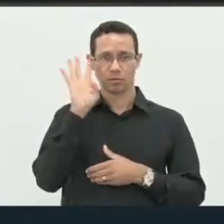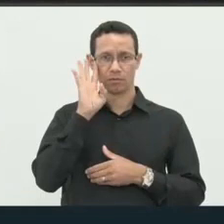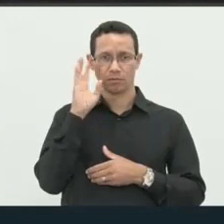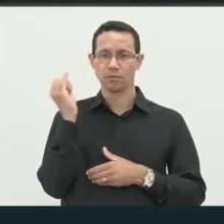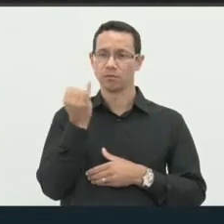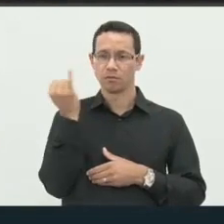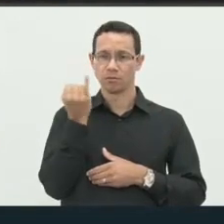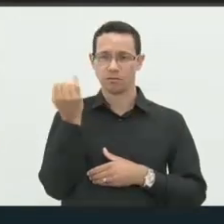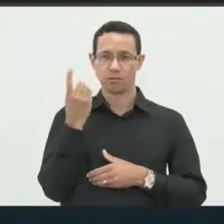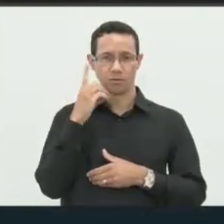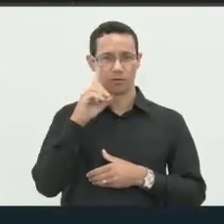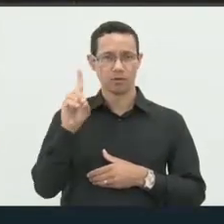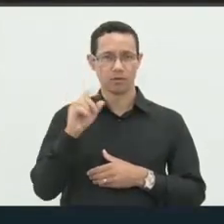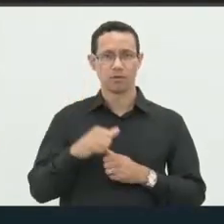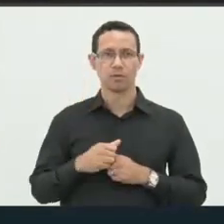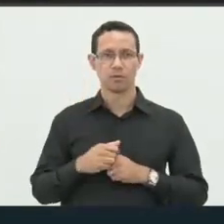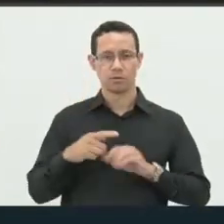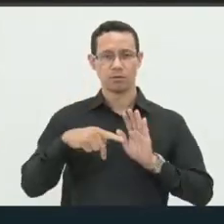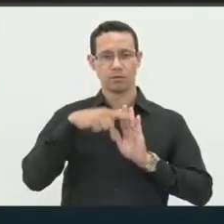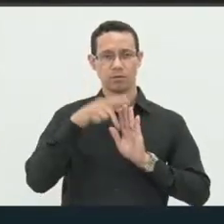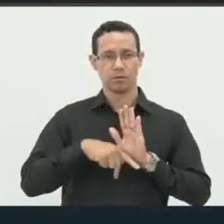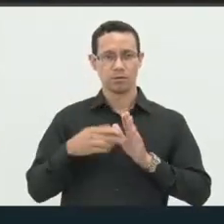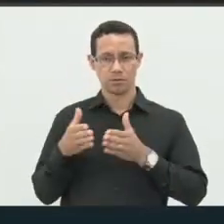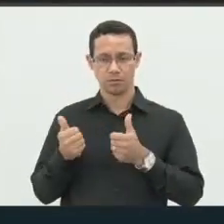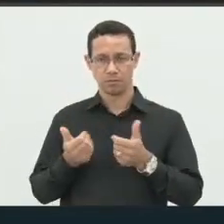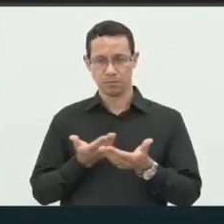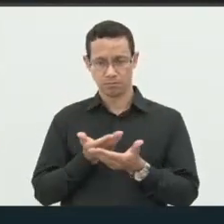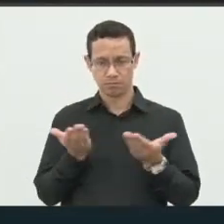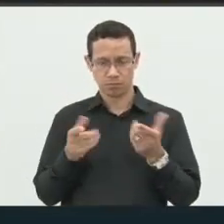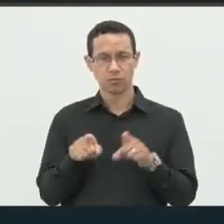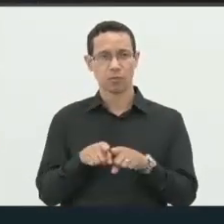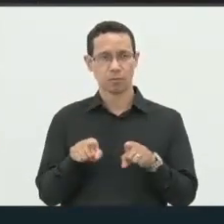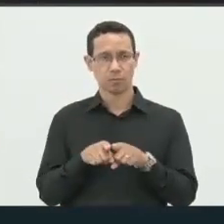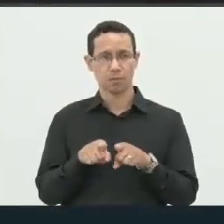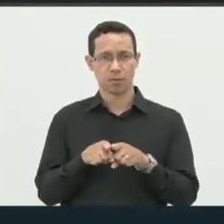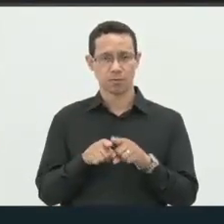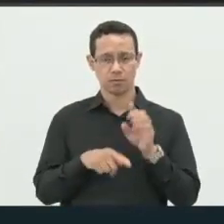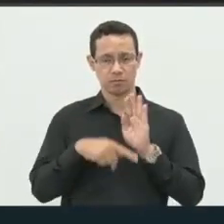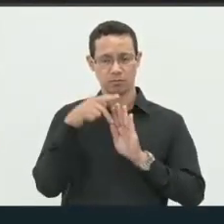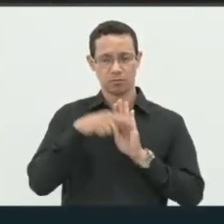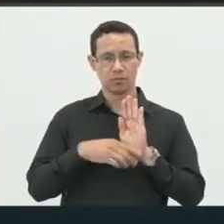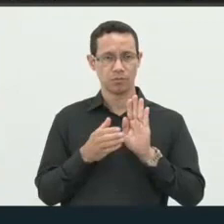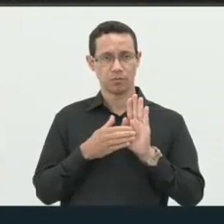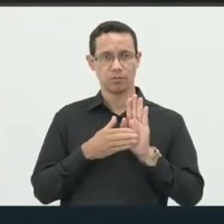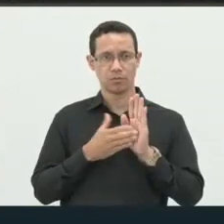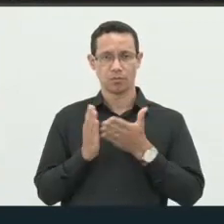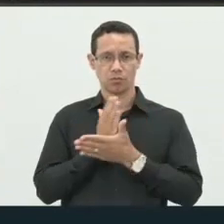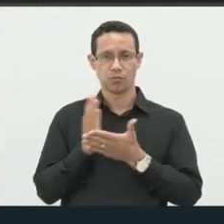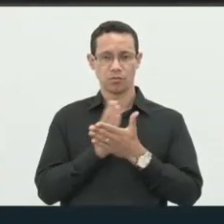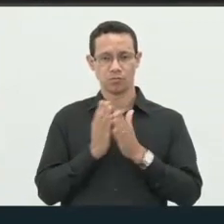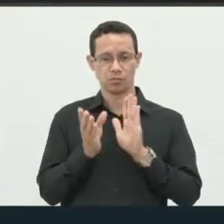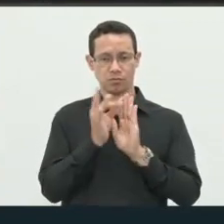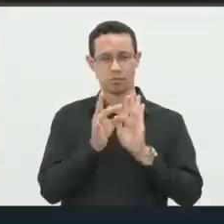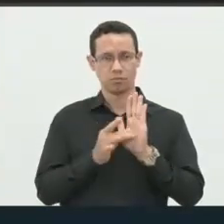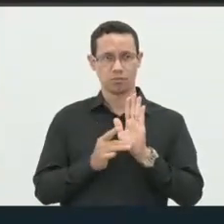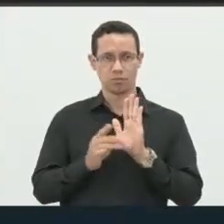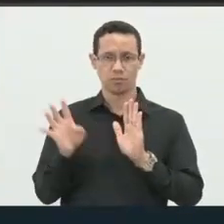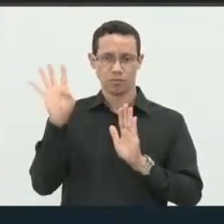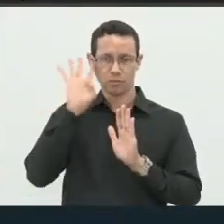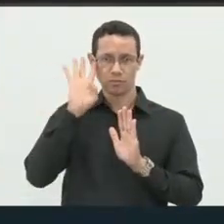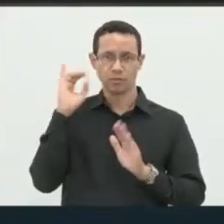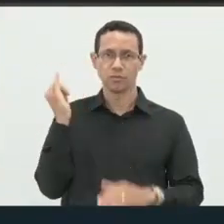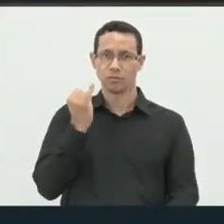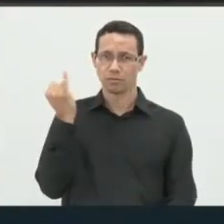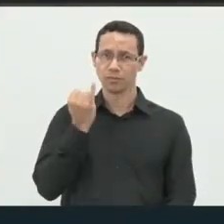para colocar esse projeto e pedir ao Senhor por gentileza vossa excelência poder colocar esse projeto alguns desses projetos na pauta da quarta-feira seria muito importante